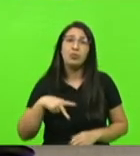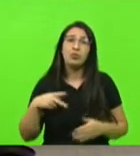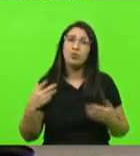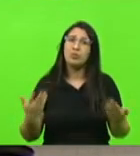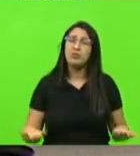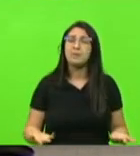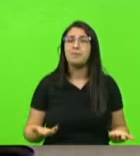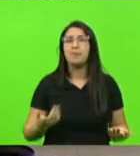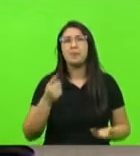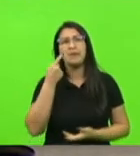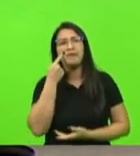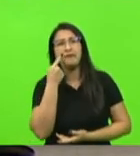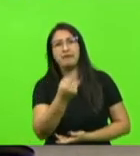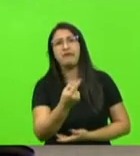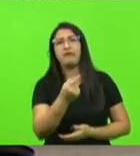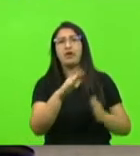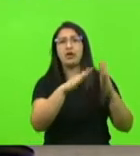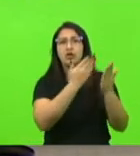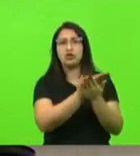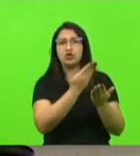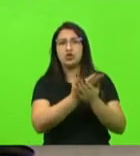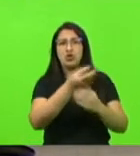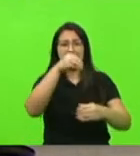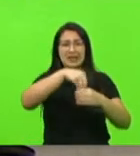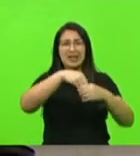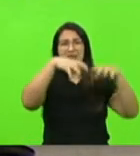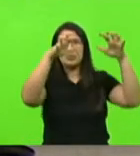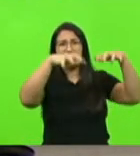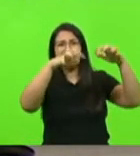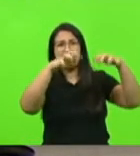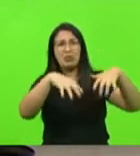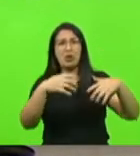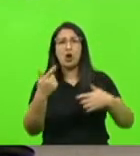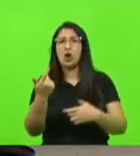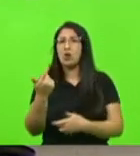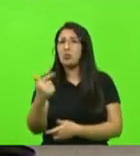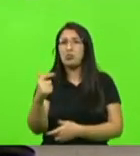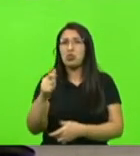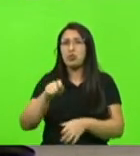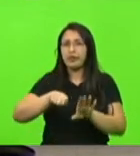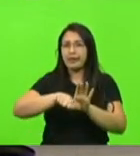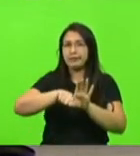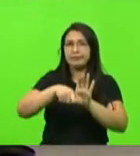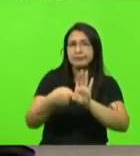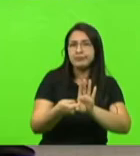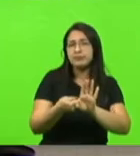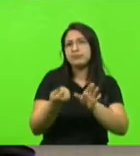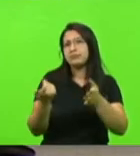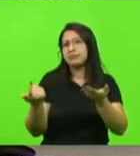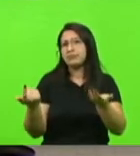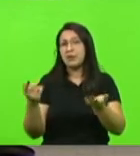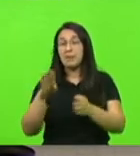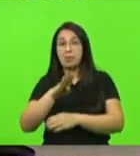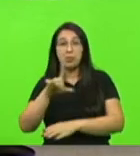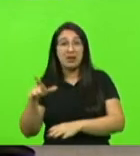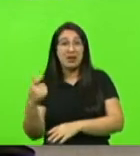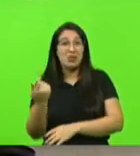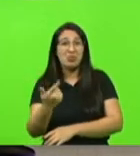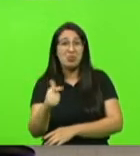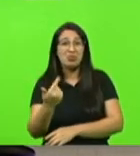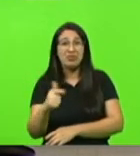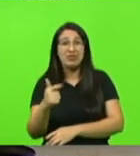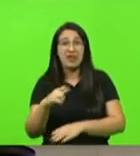escolas chovendo, quando nós vemos escolas sem trinco na porta, quando nós vemos escolas como em Blumenau, com um